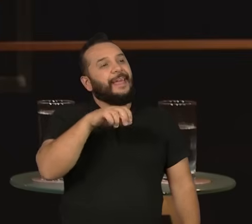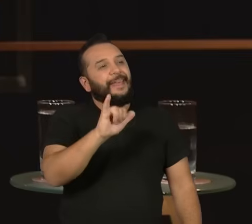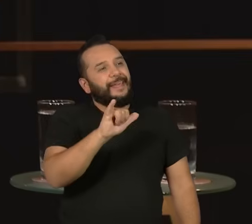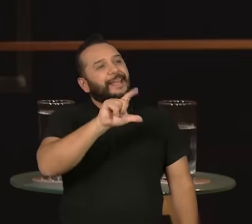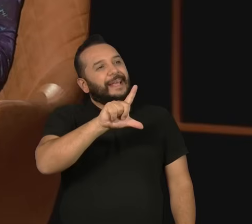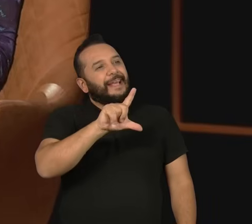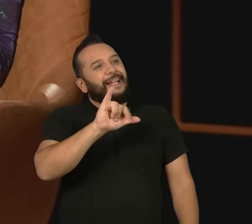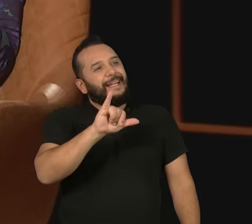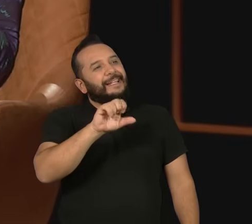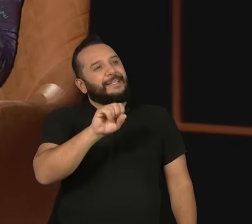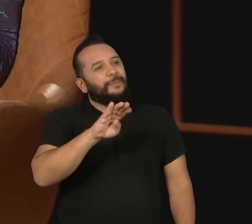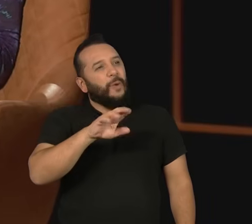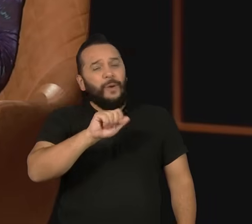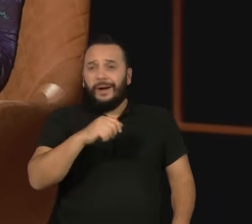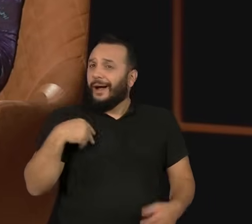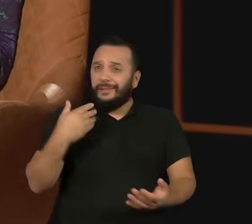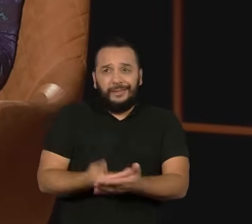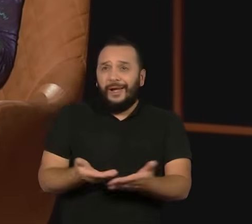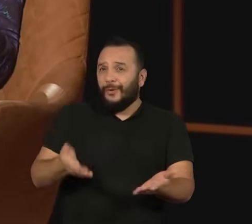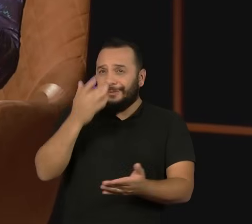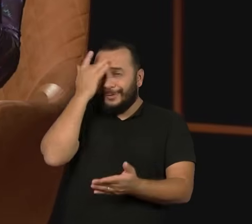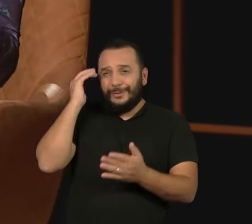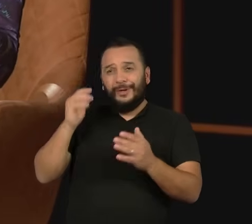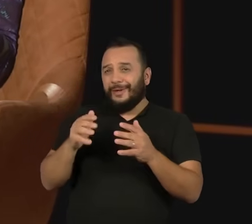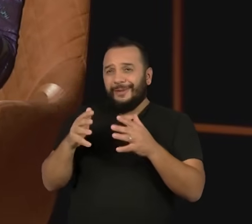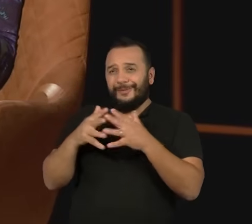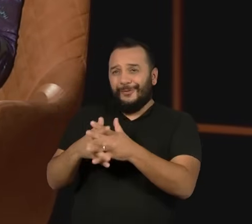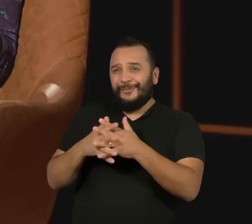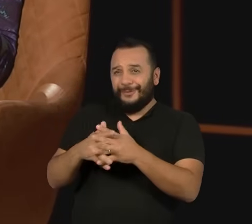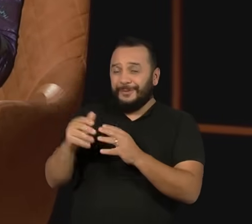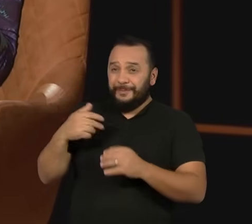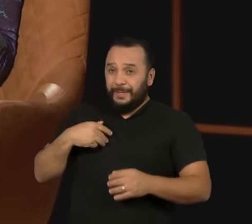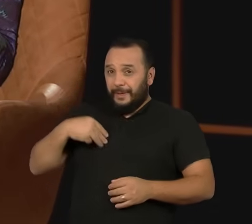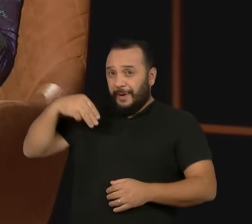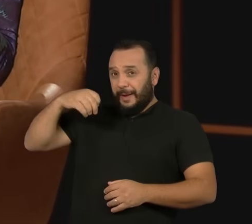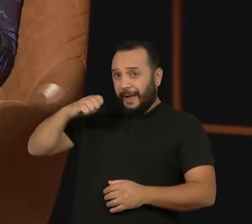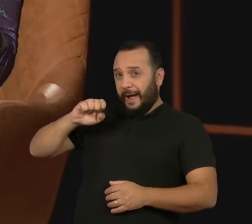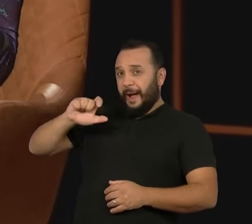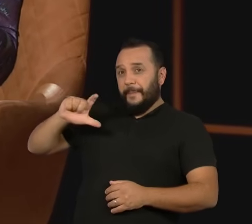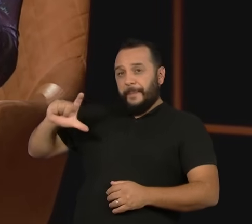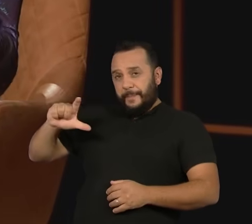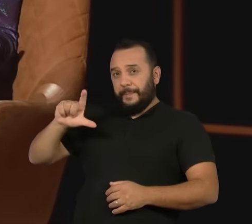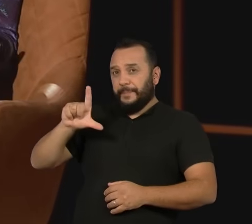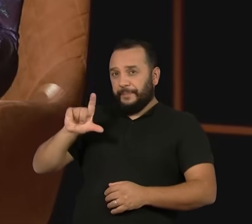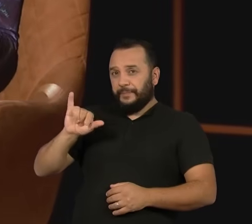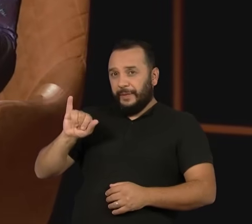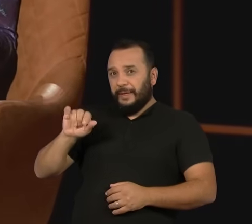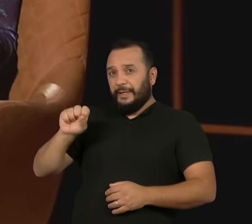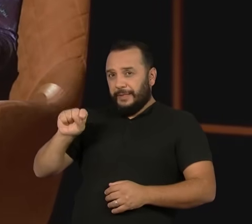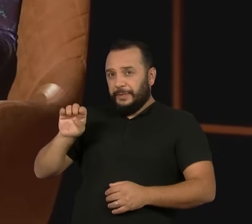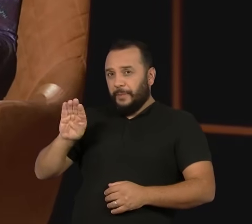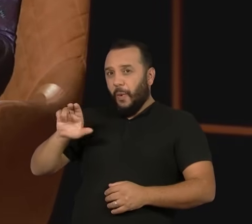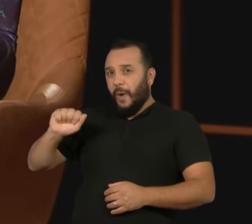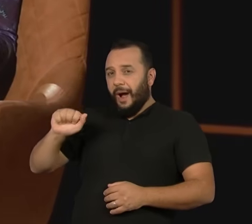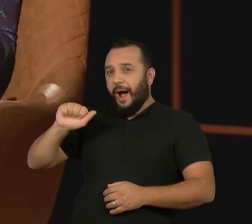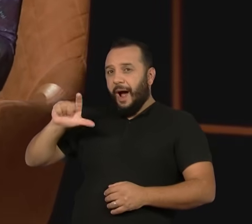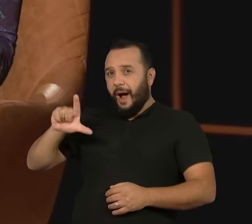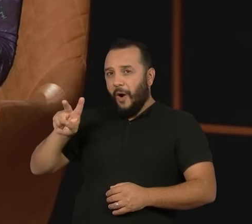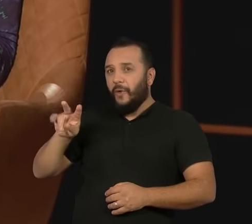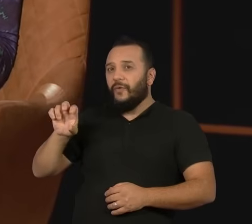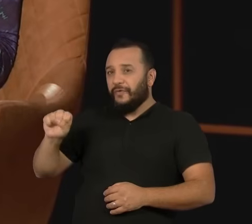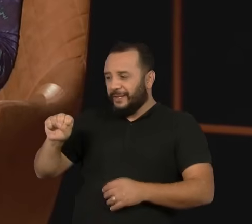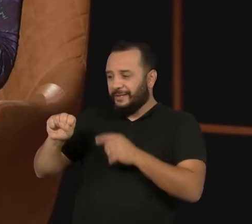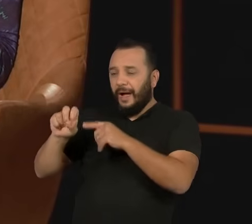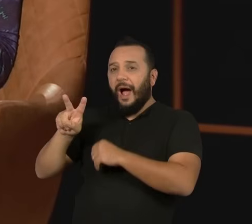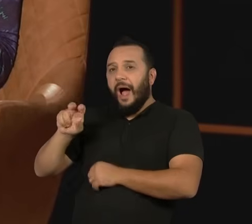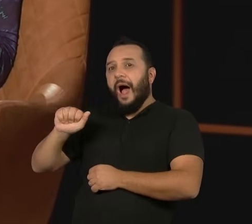conhecido. Sim, até hoje as pessoas confundem, porque o meu nome é Mel Lisboa Alves. O Alves é do meu pai, Bebeto Alves, e Lisboa da